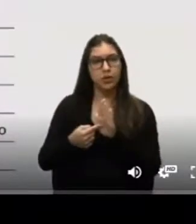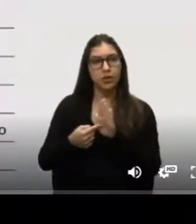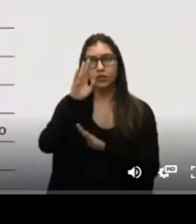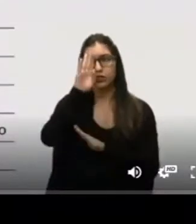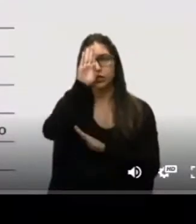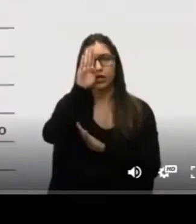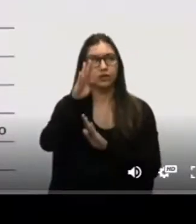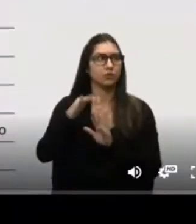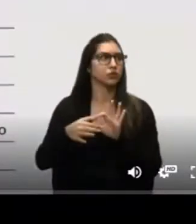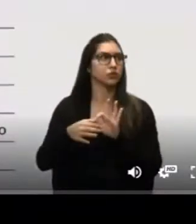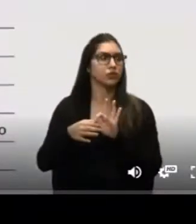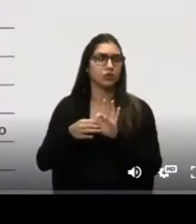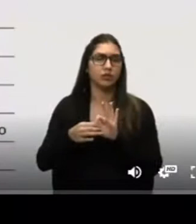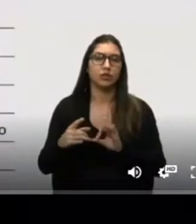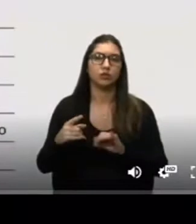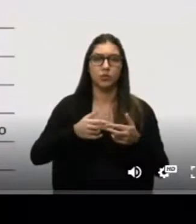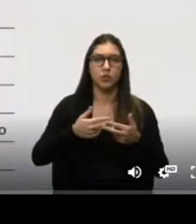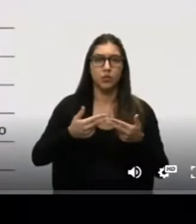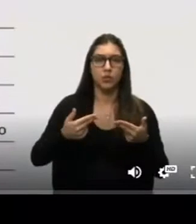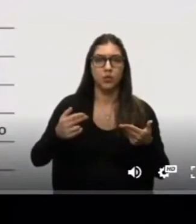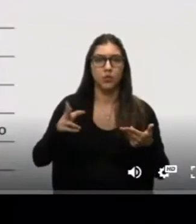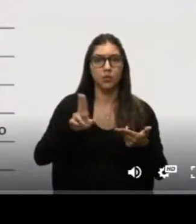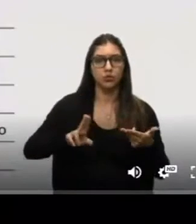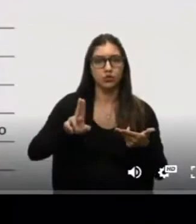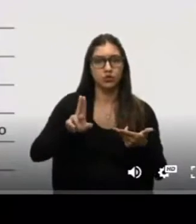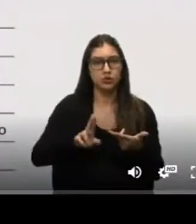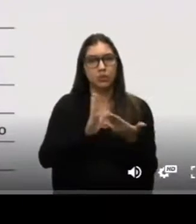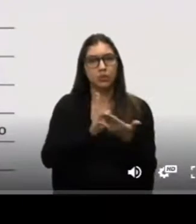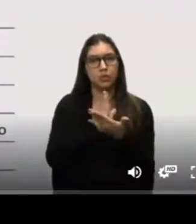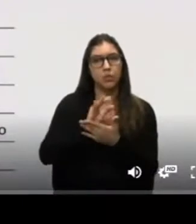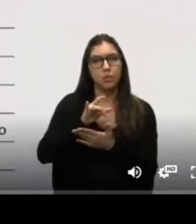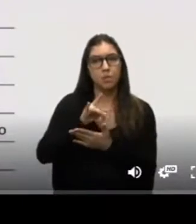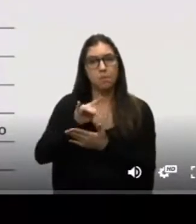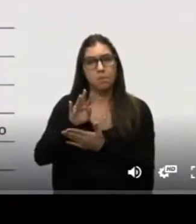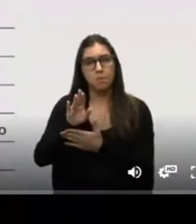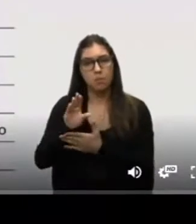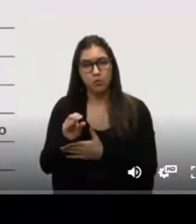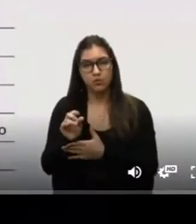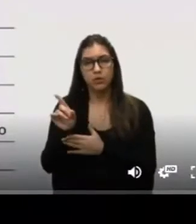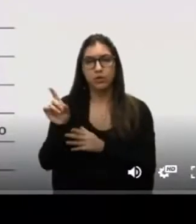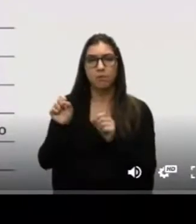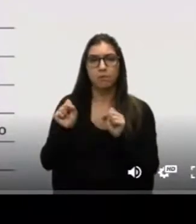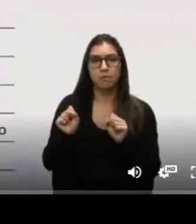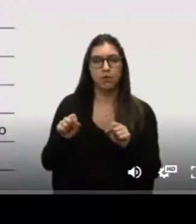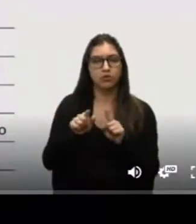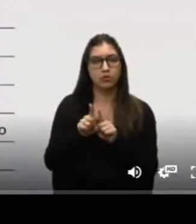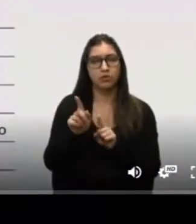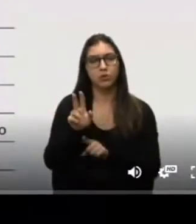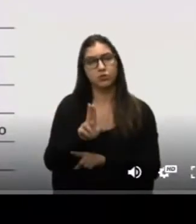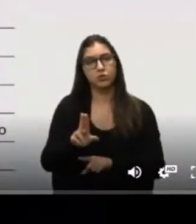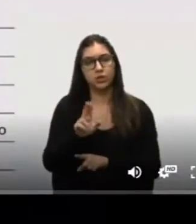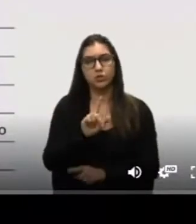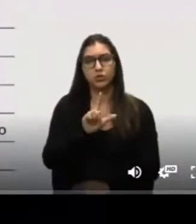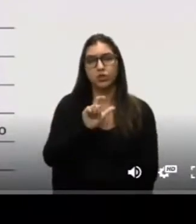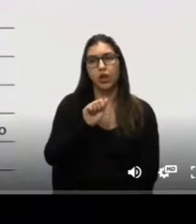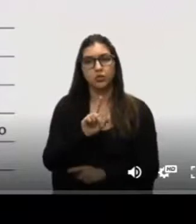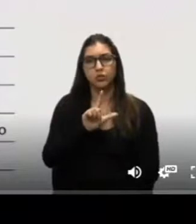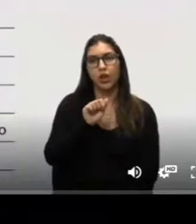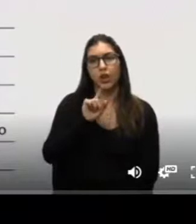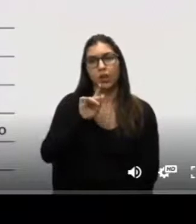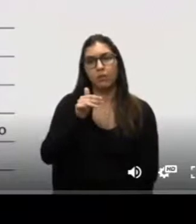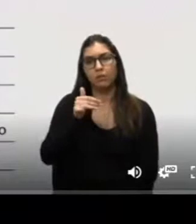diretamente relacionado com o equipamento utilizado para determinação do ponto de fusão. Ele pode ser através de